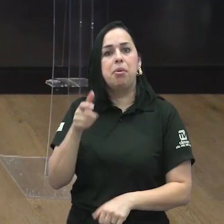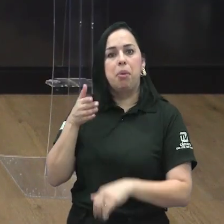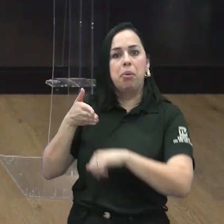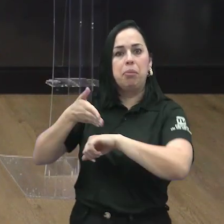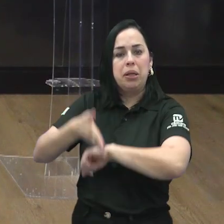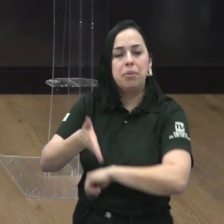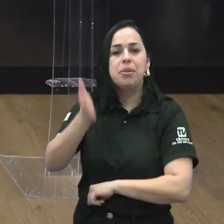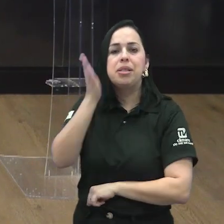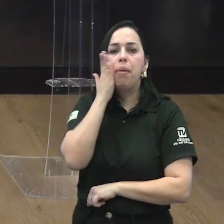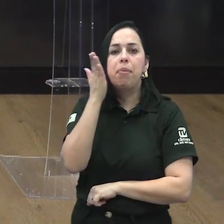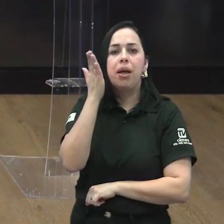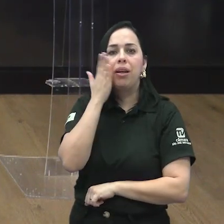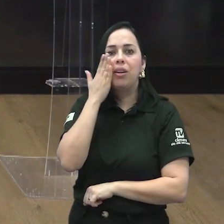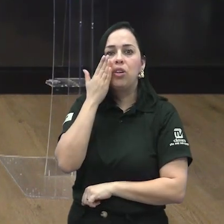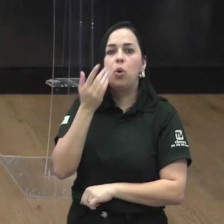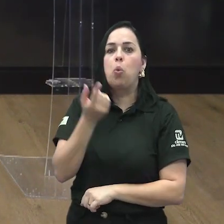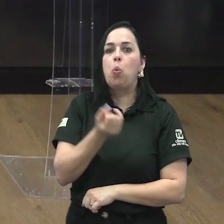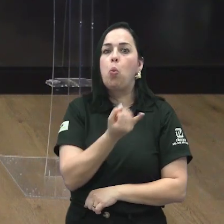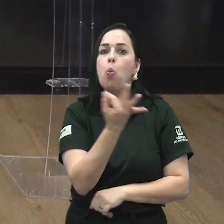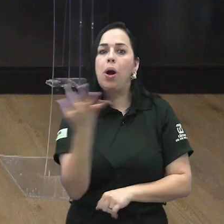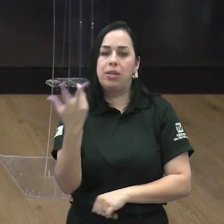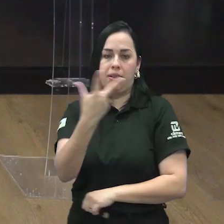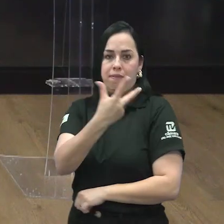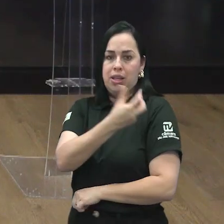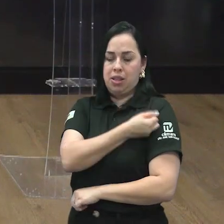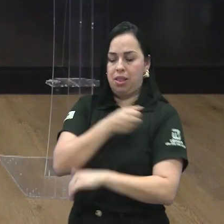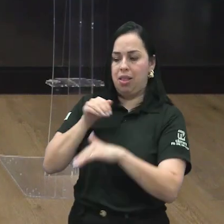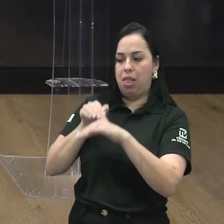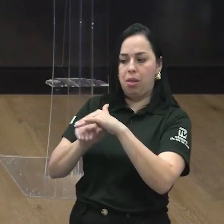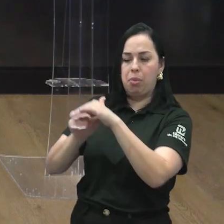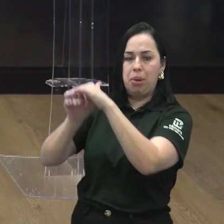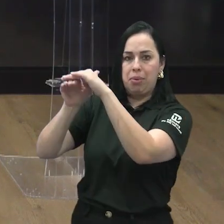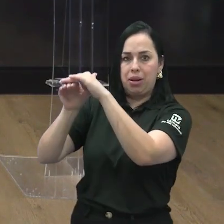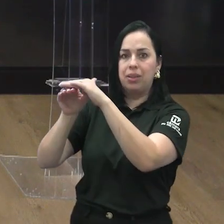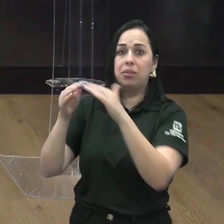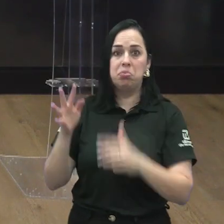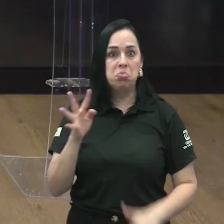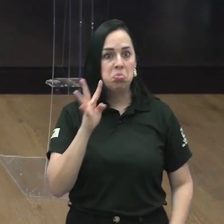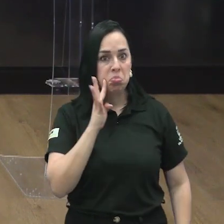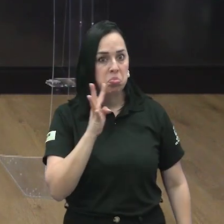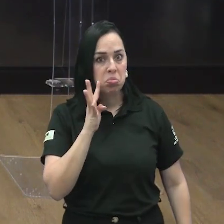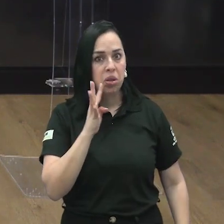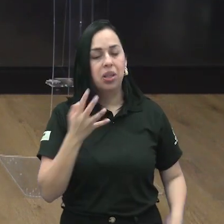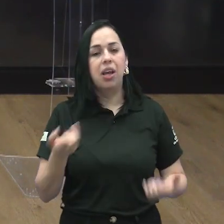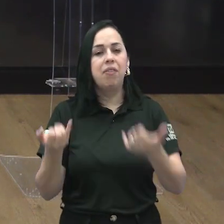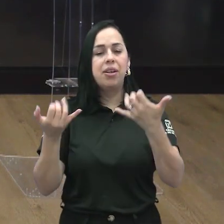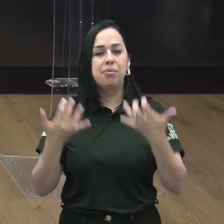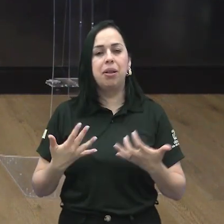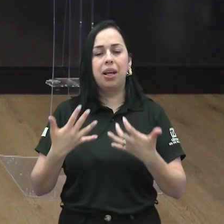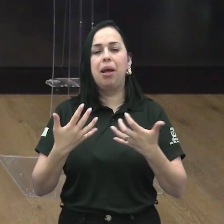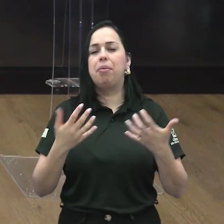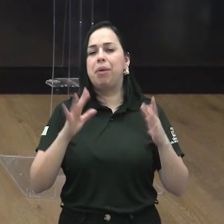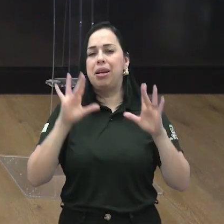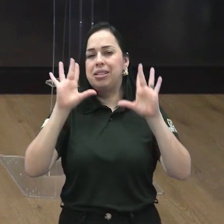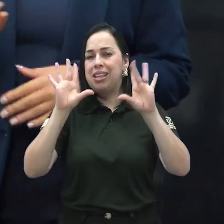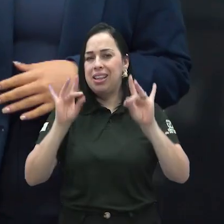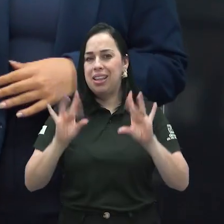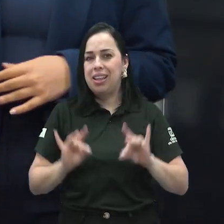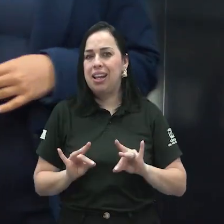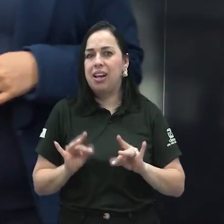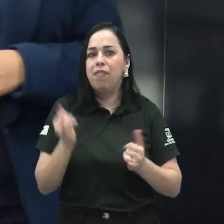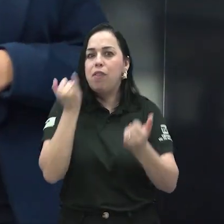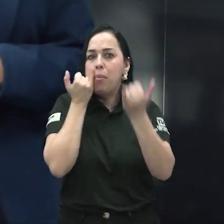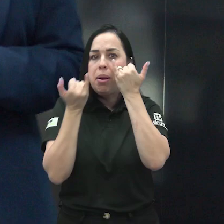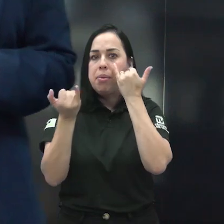novidade. Os usuários podem conferir também o estoque de imunizantes em cada unidade. Legal, né? E quem traz